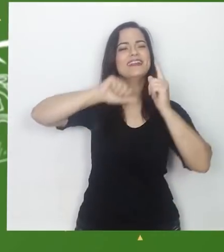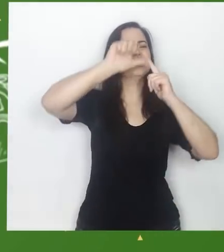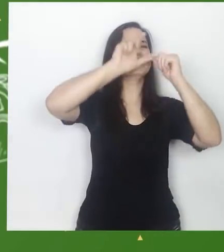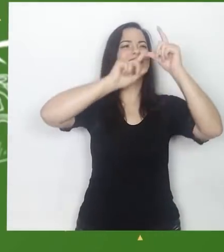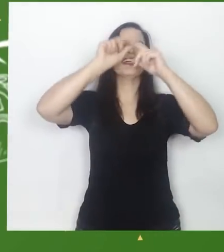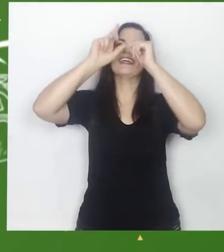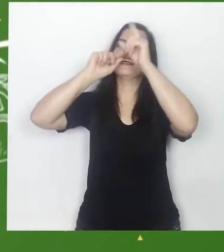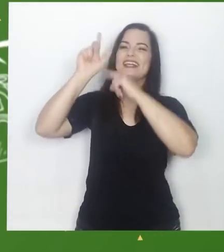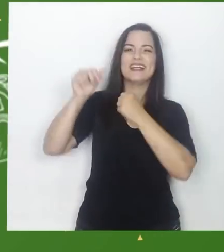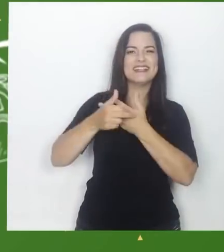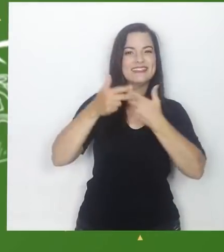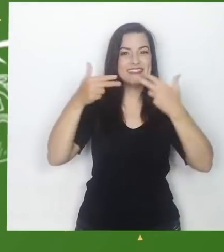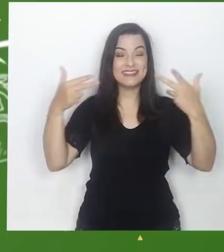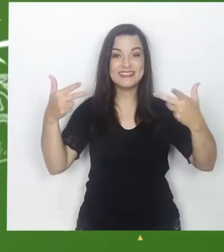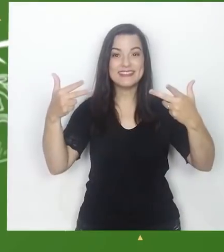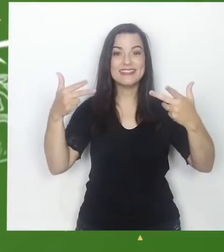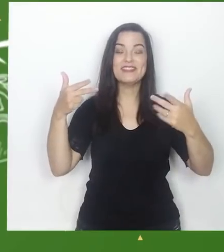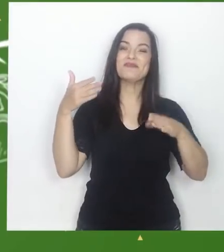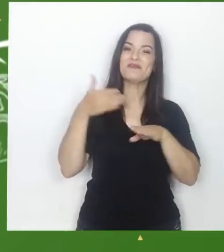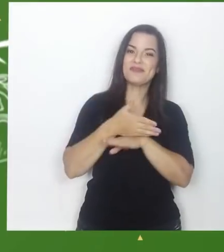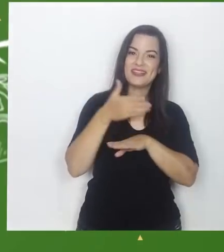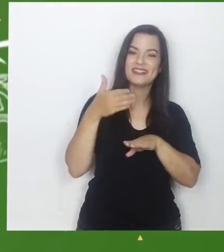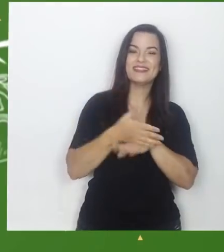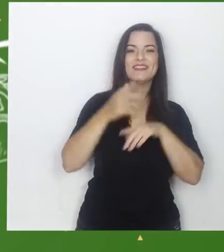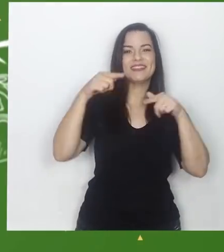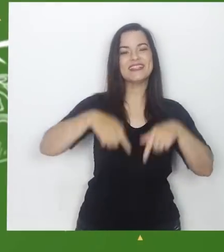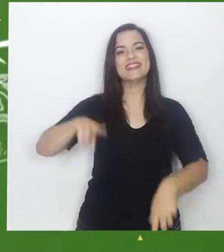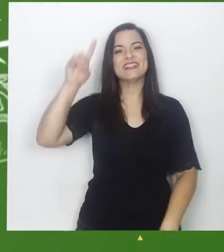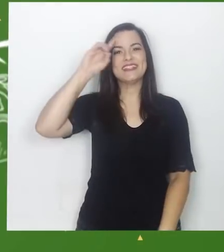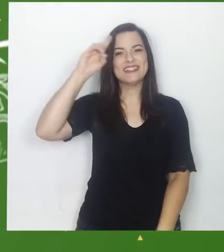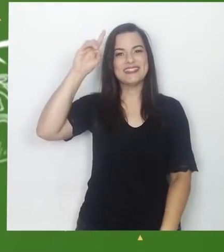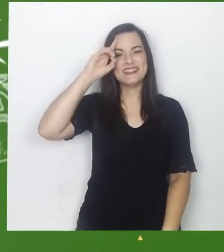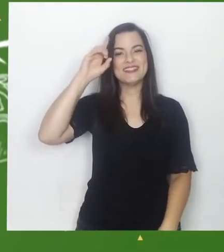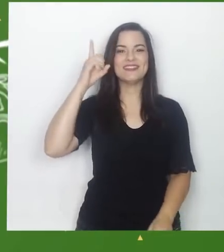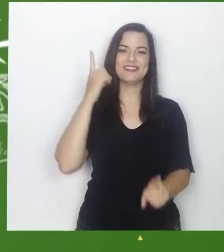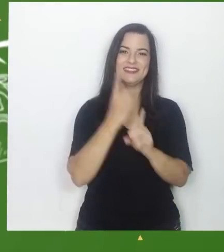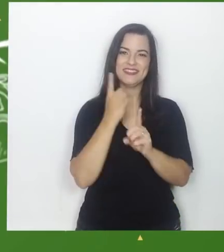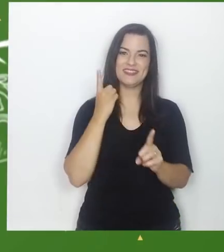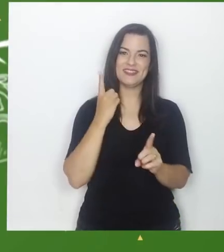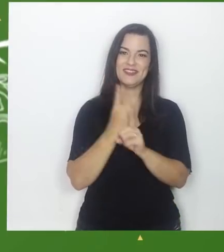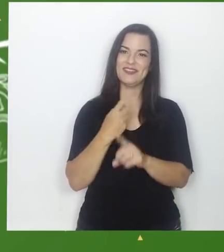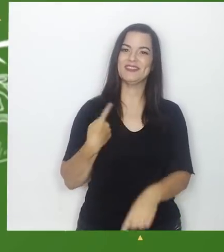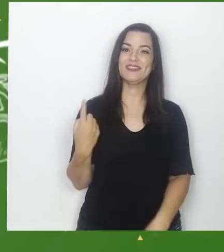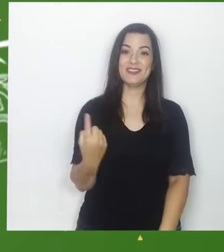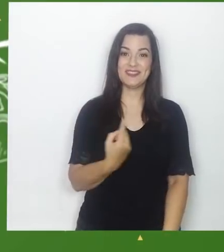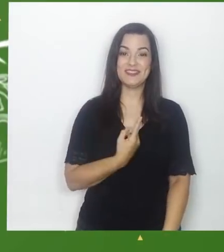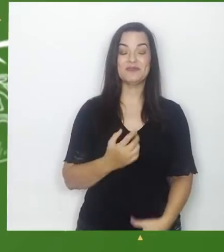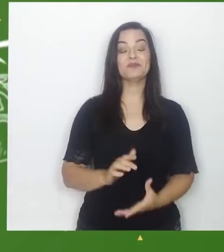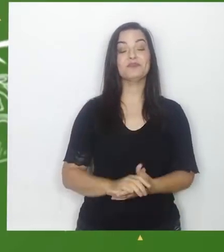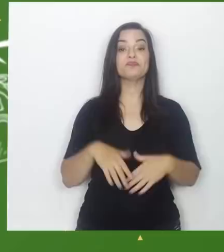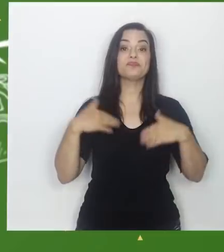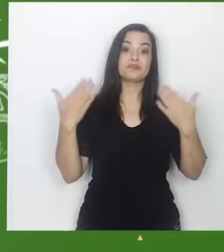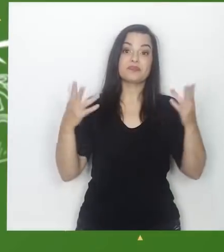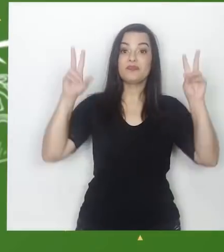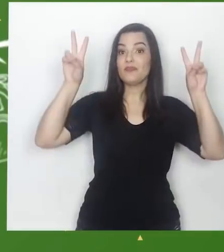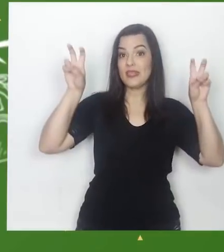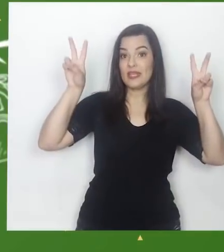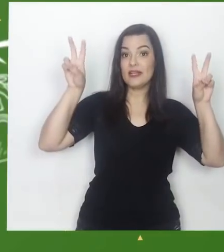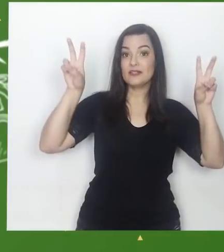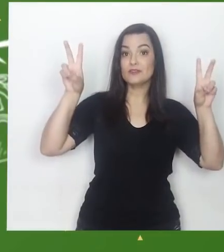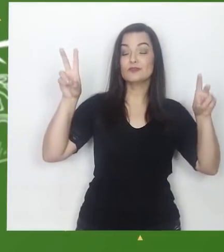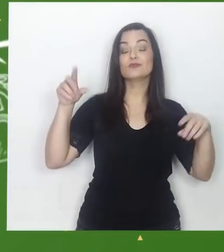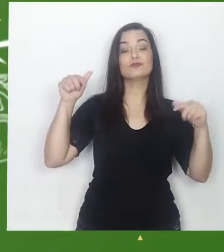fazer parte aqui dos nossos encontros diários. E aí, o assunto que nós estávamos conversando